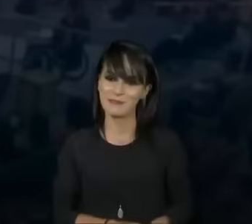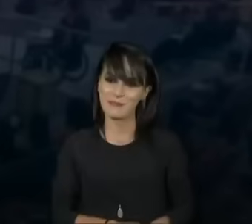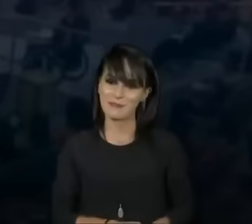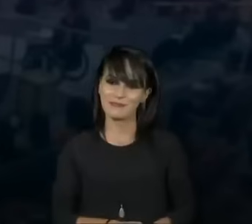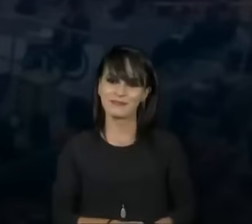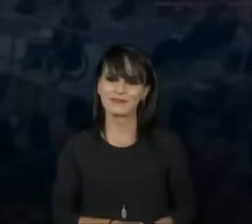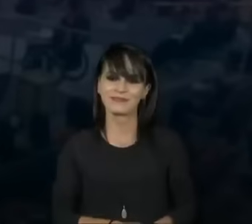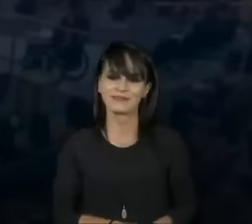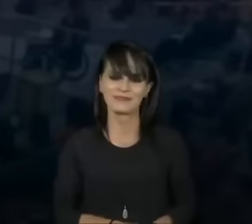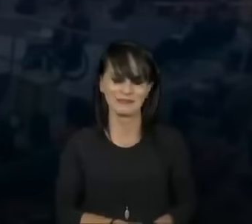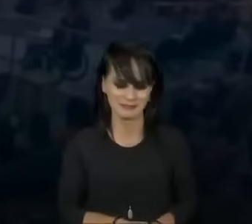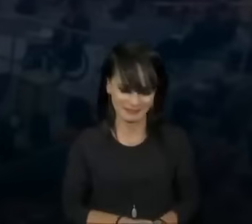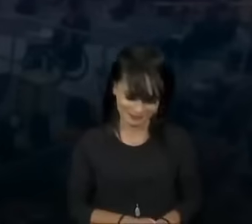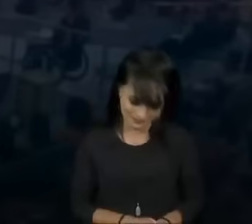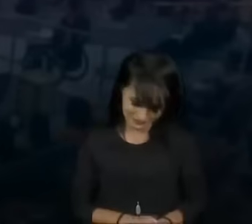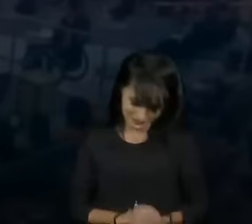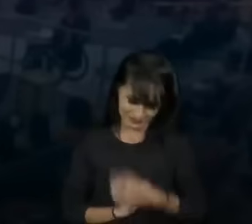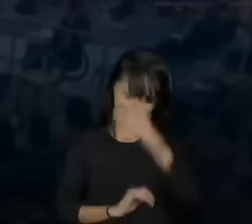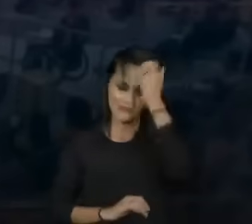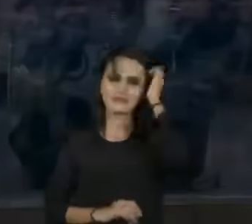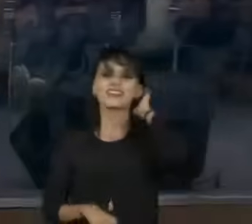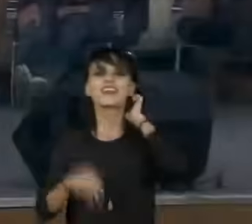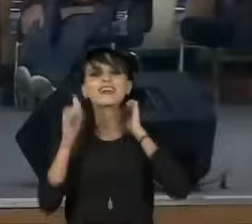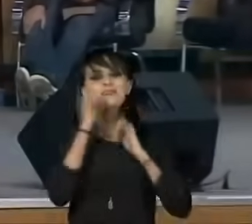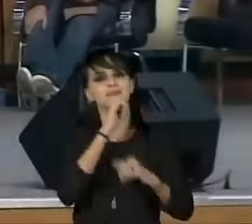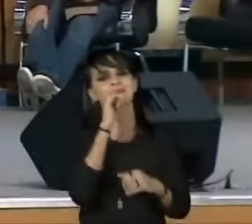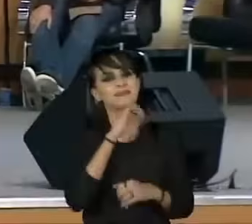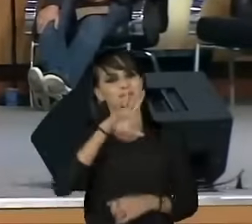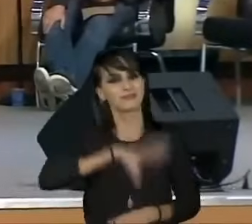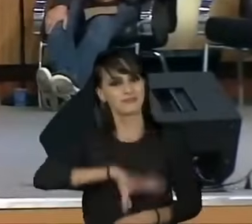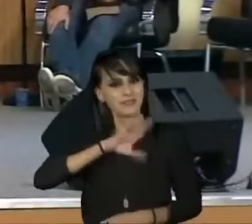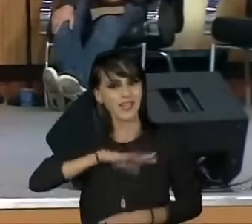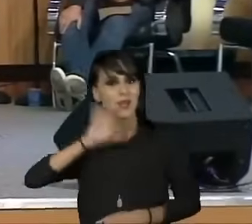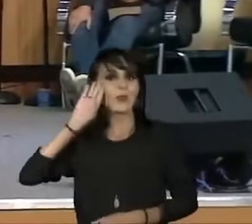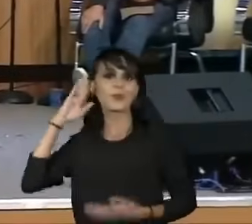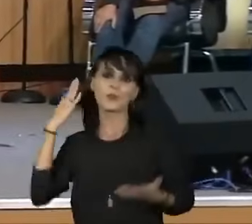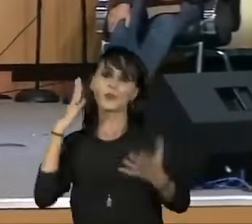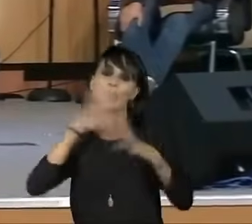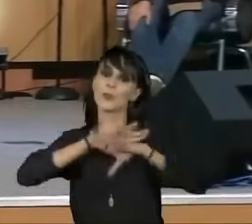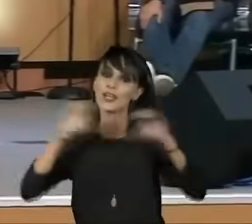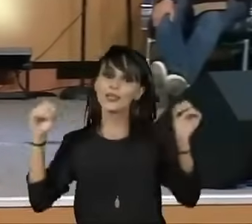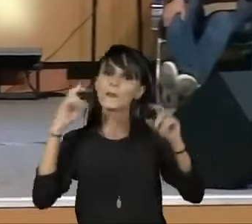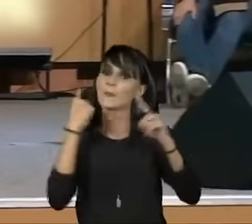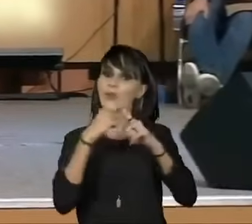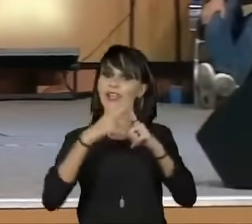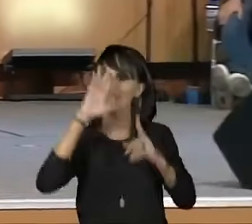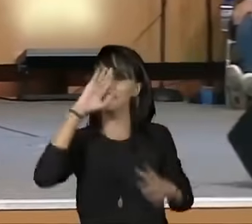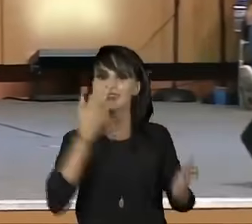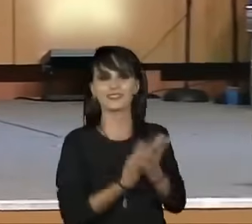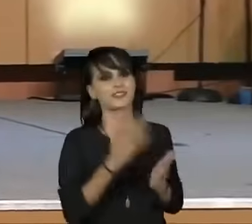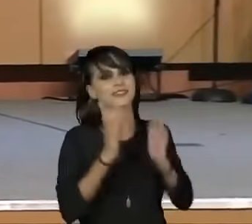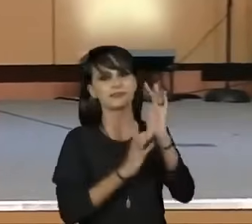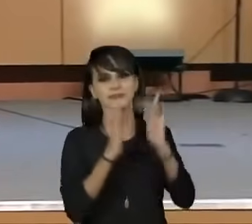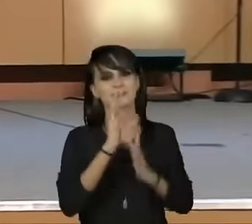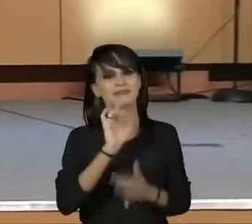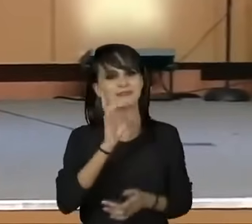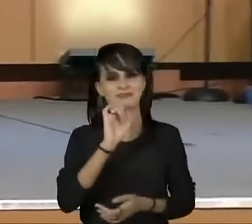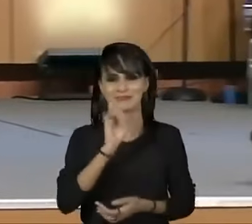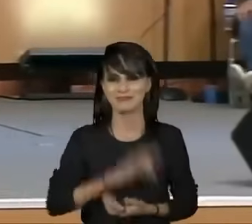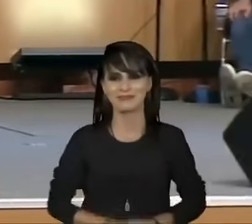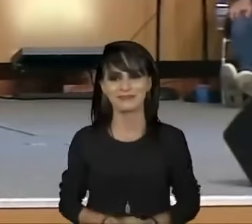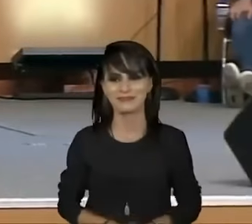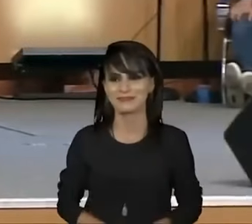fluxo de sangue não foi só curada porque acreditou Jesus não vai ler a história uma